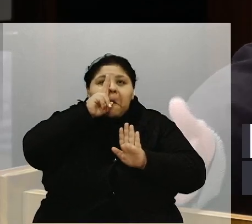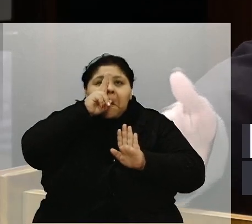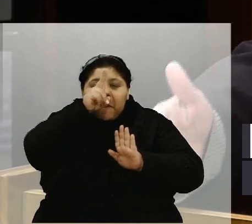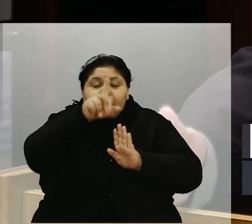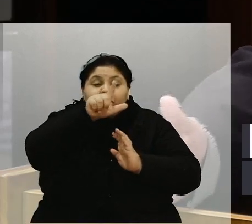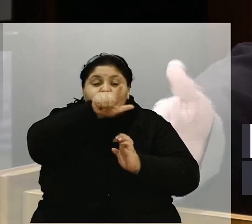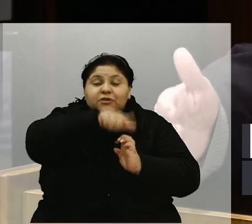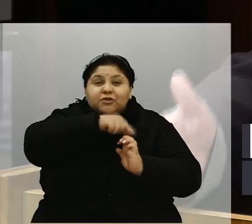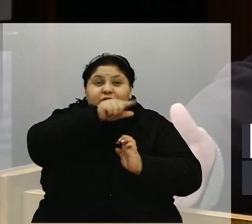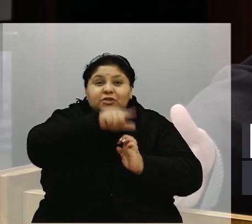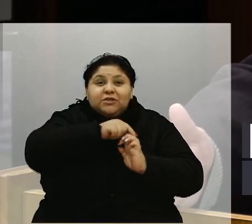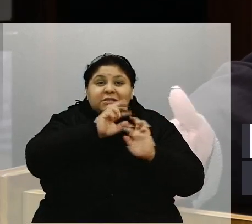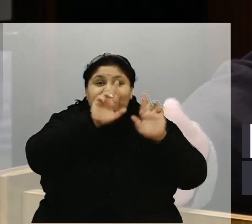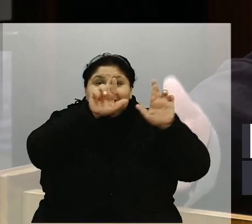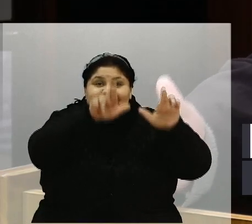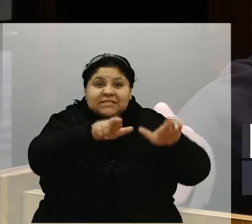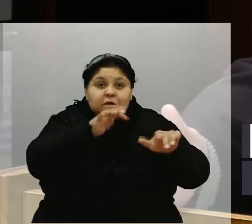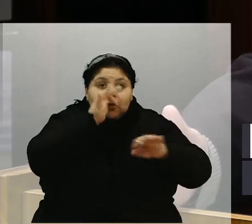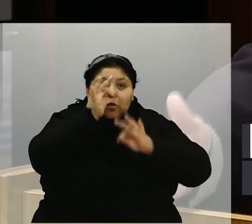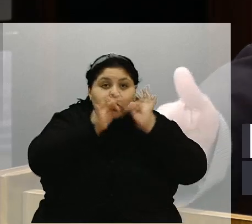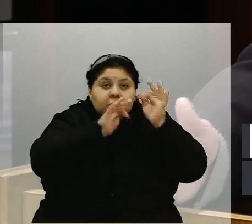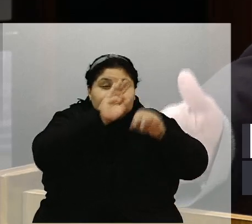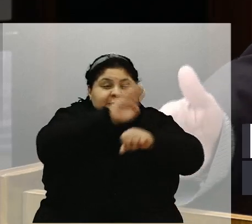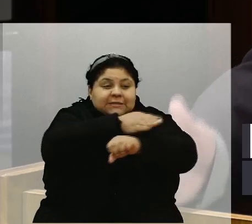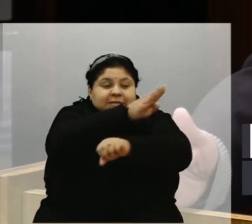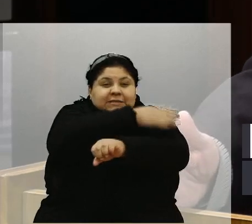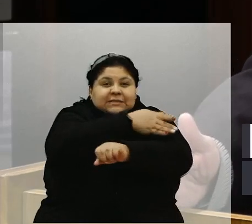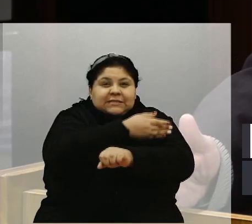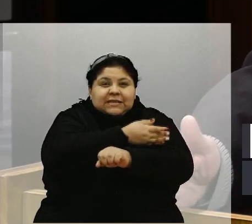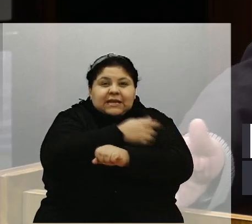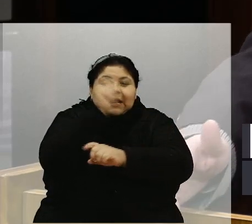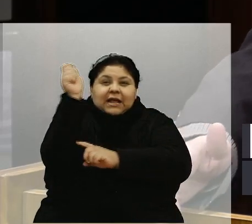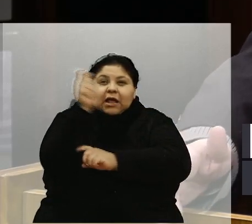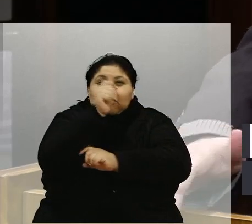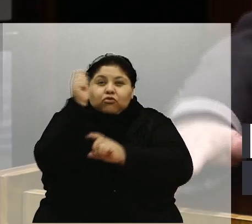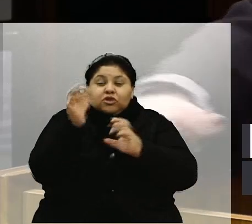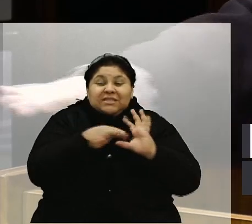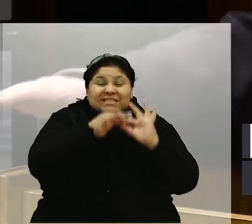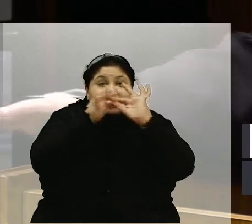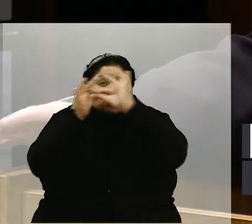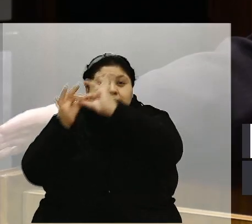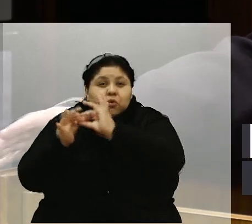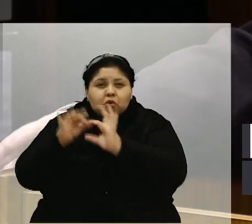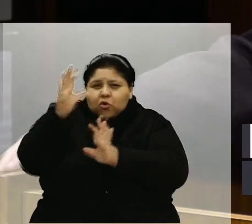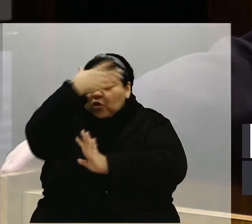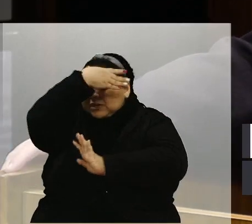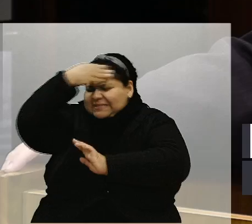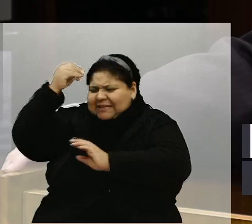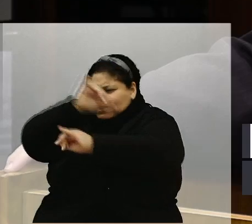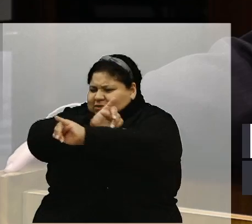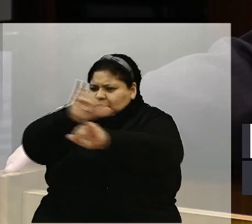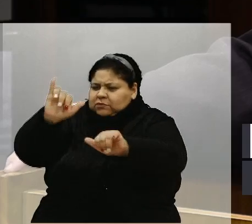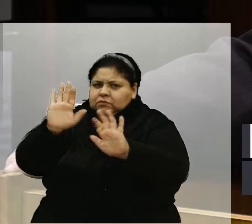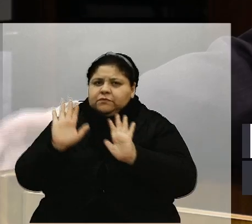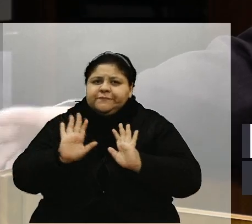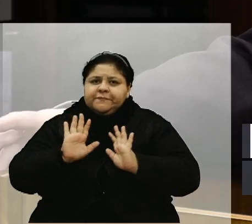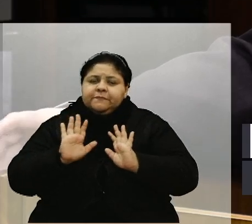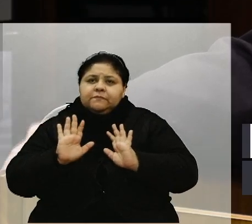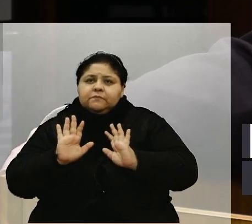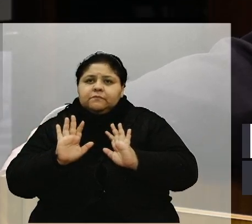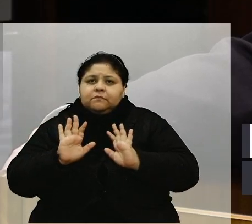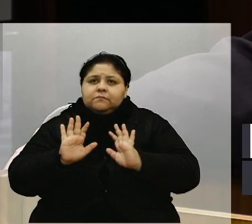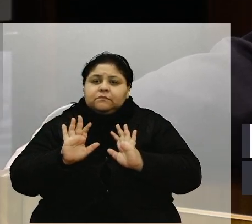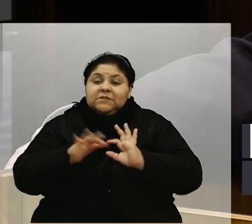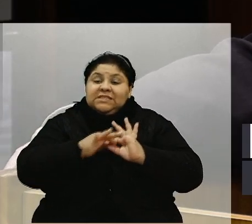empresariais dessa região, Hortência e Serra Gaúcha, se unirem, esqueçam anúncios, certo? Se